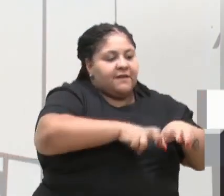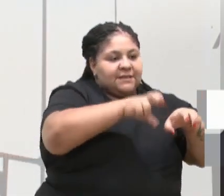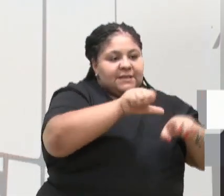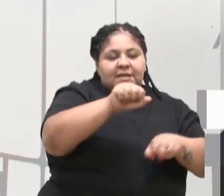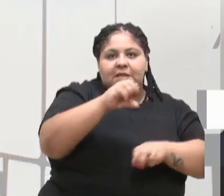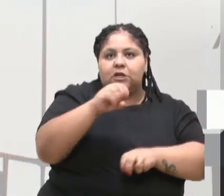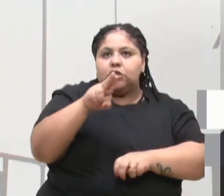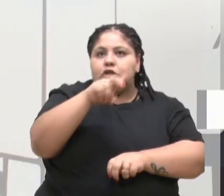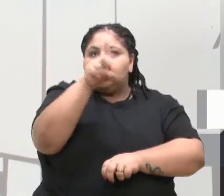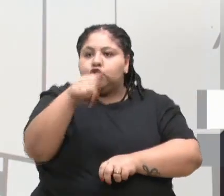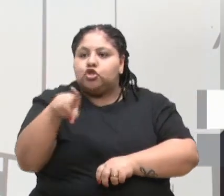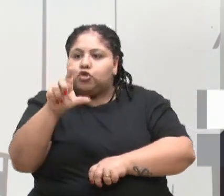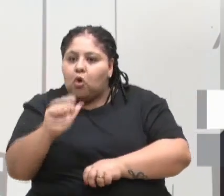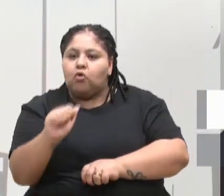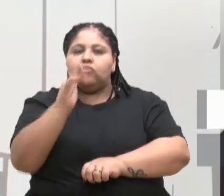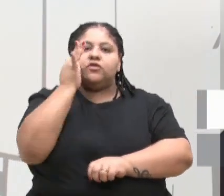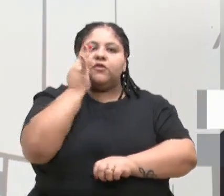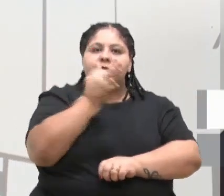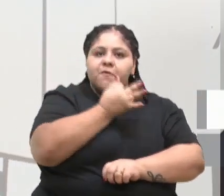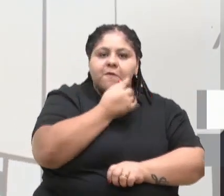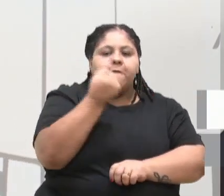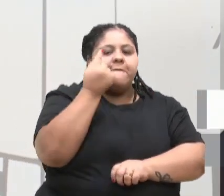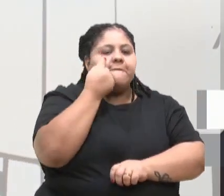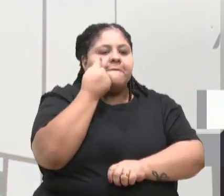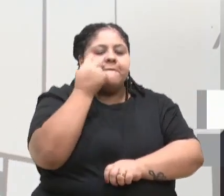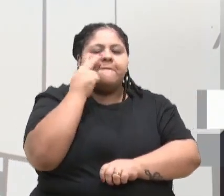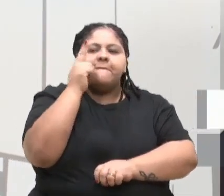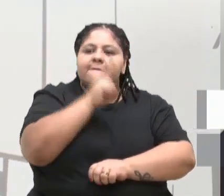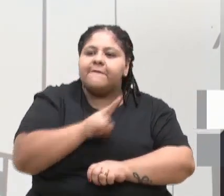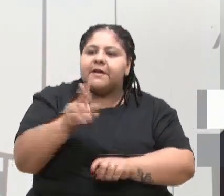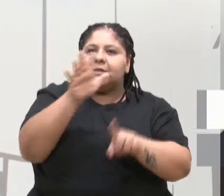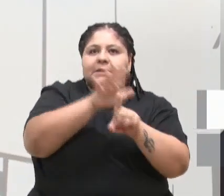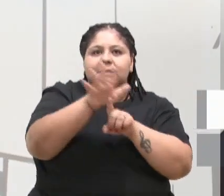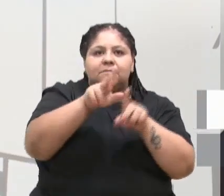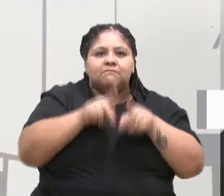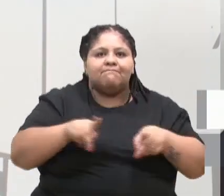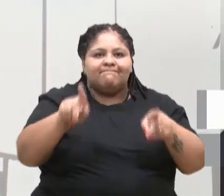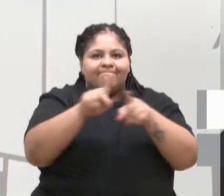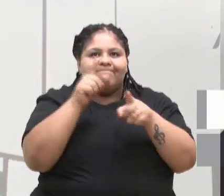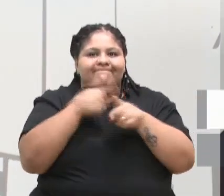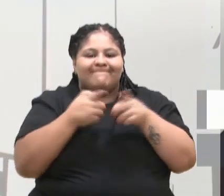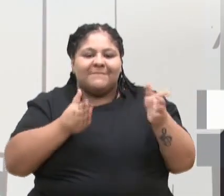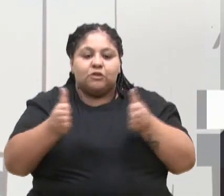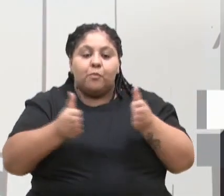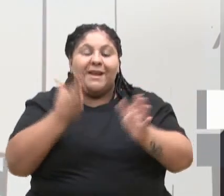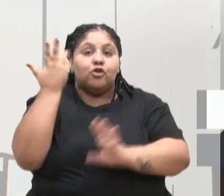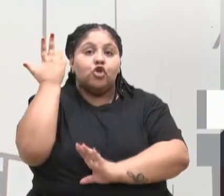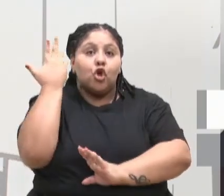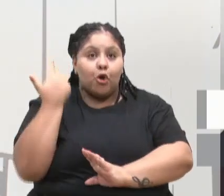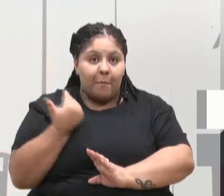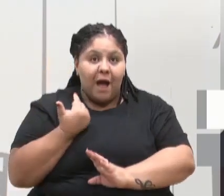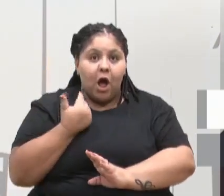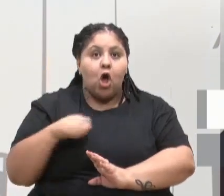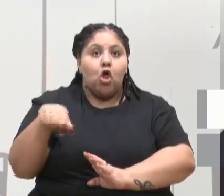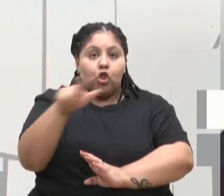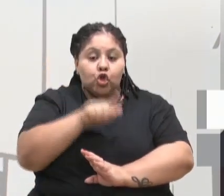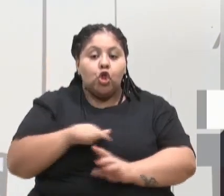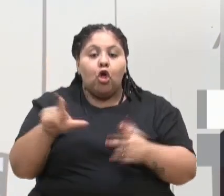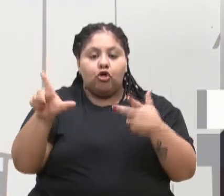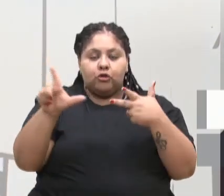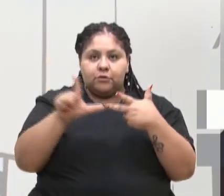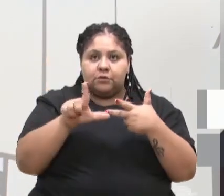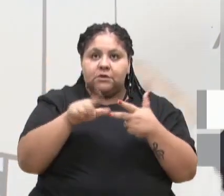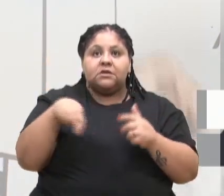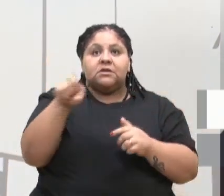Forqueta, vendo as demandas da população. Porque no período normal do nosso legislativo,